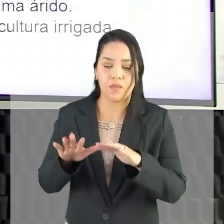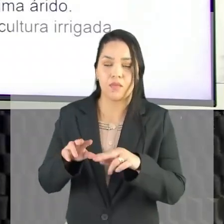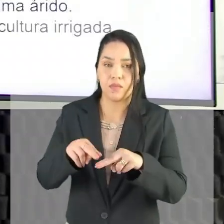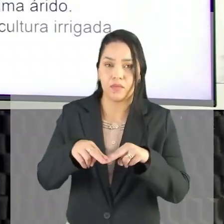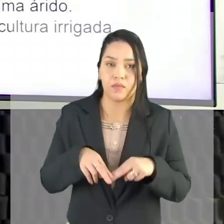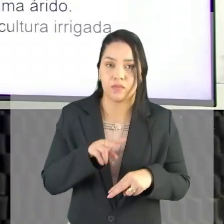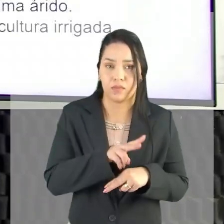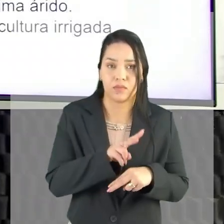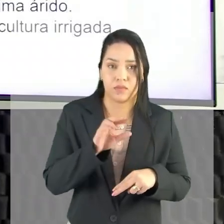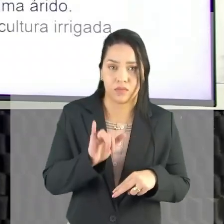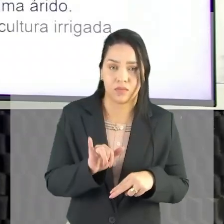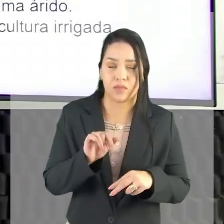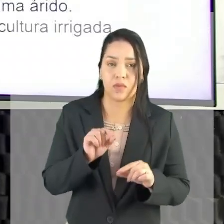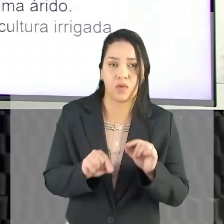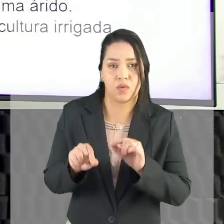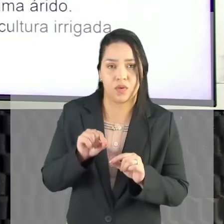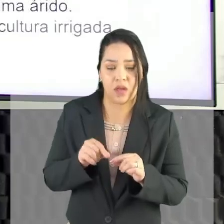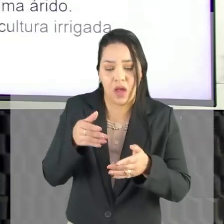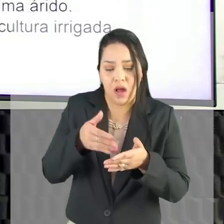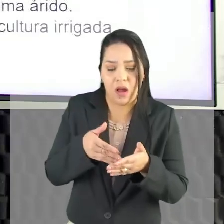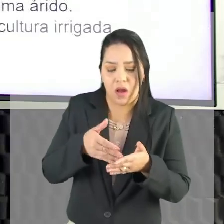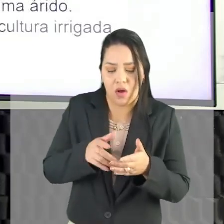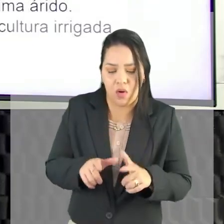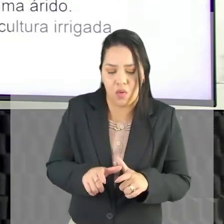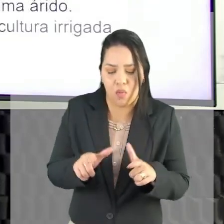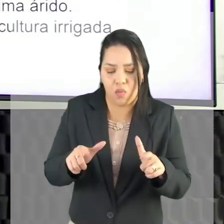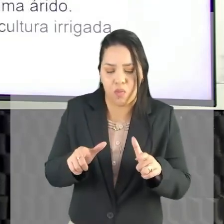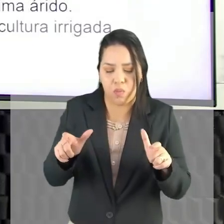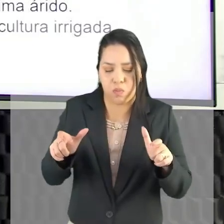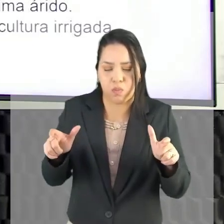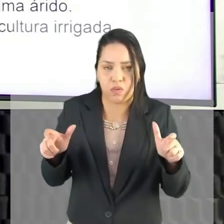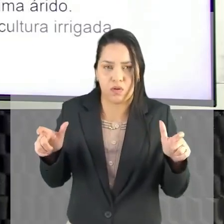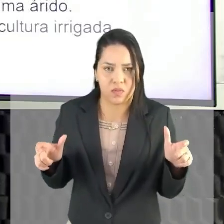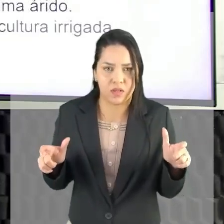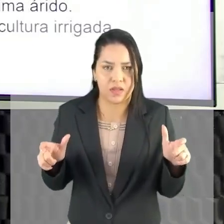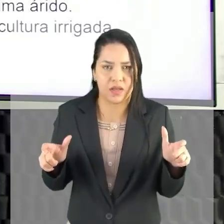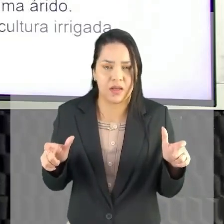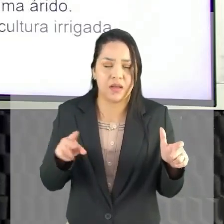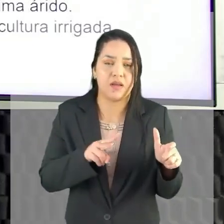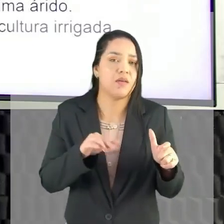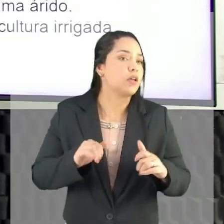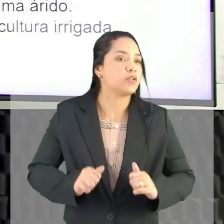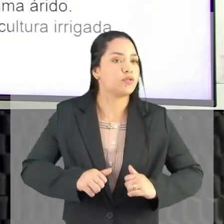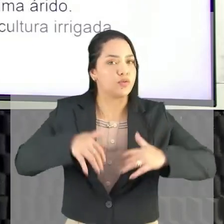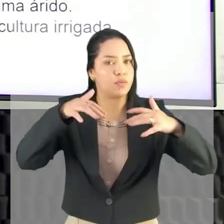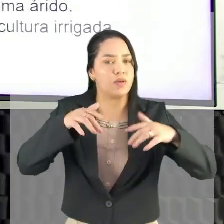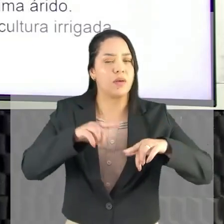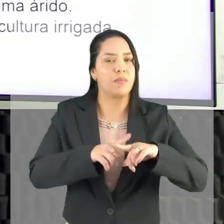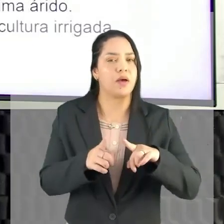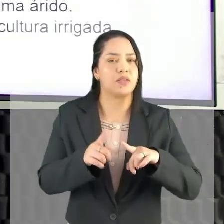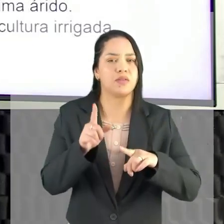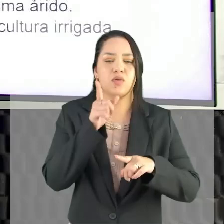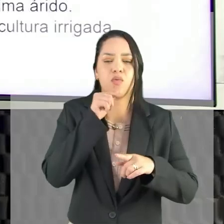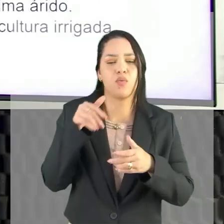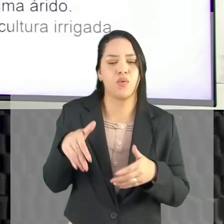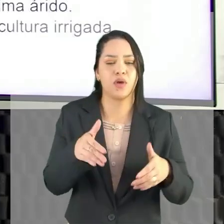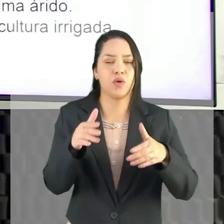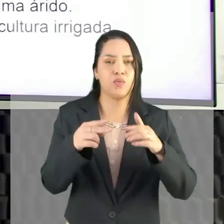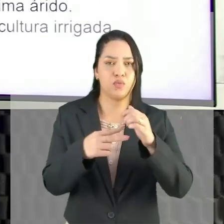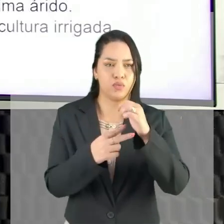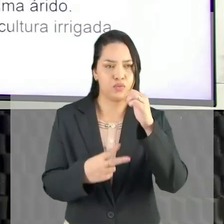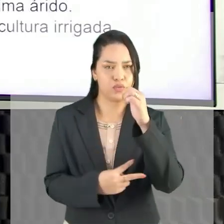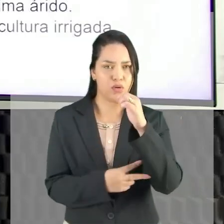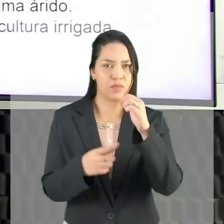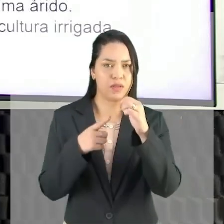isso, você vai represar, você vai acumular. Então, aos poucos, o rio vai subir. Só que quando o rio sobe, ele começa